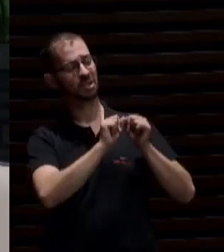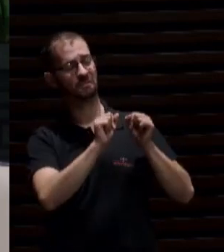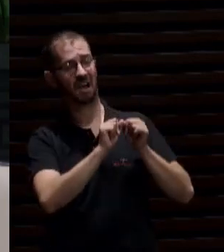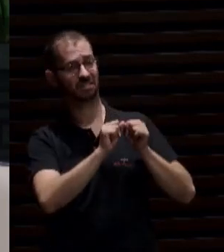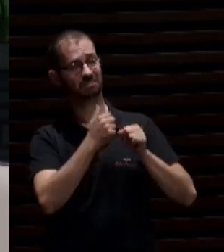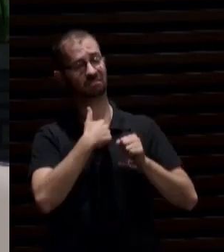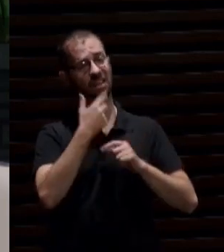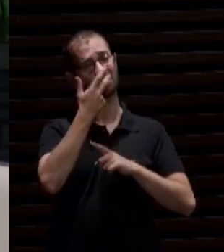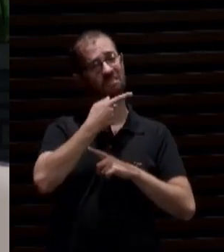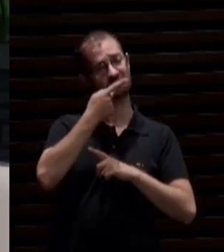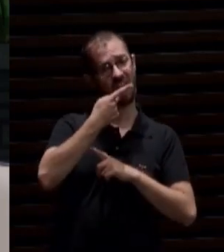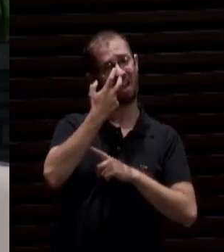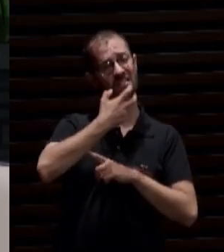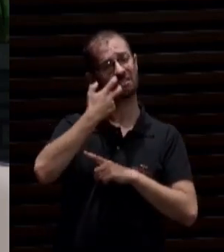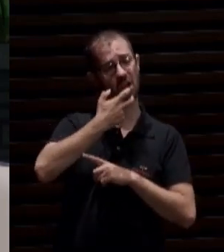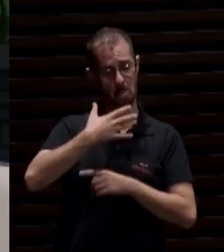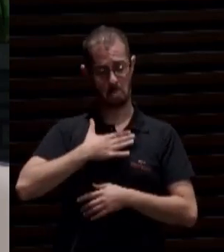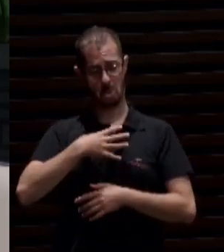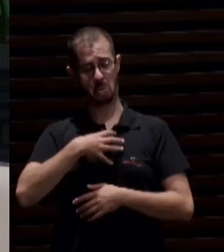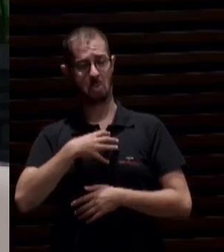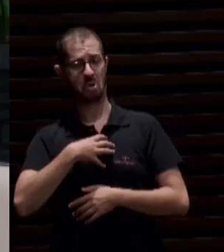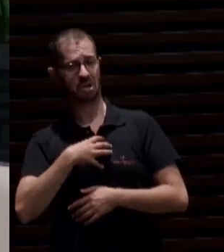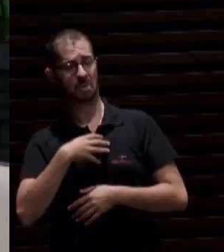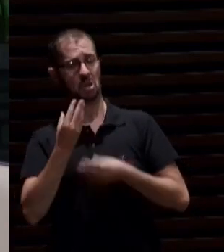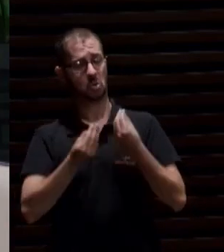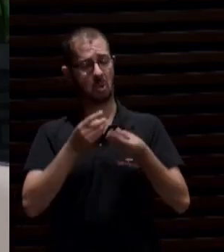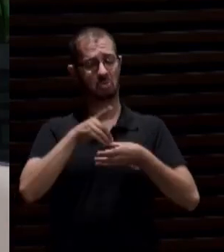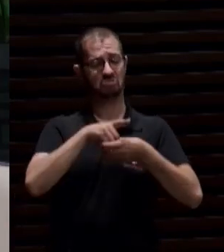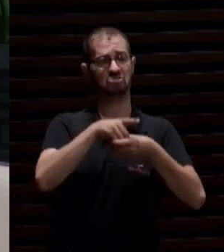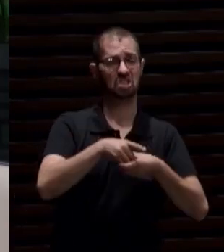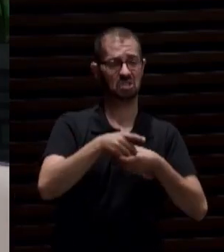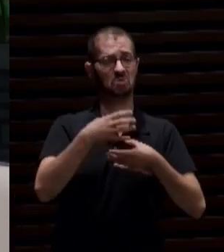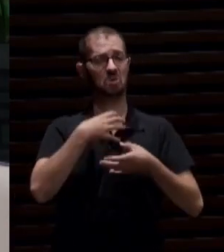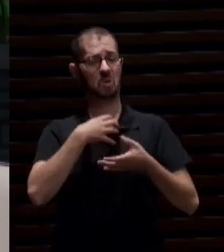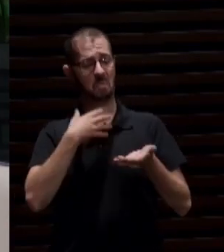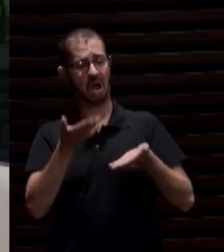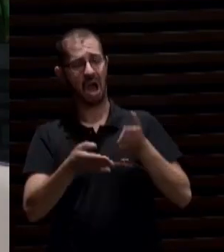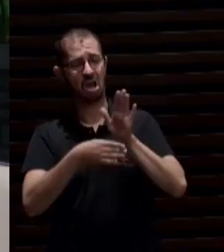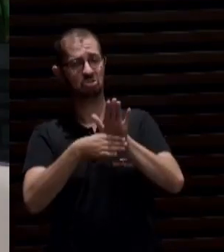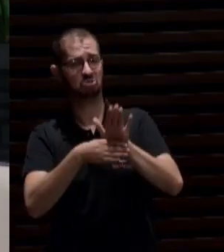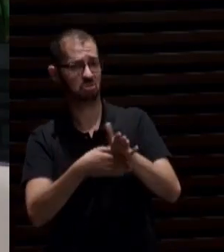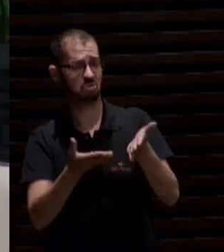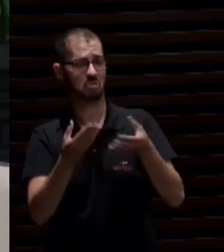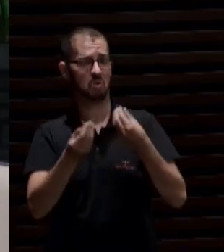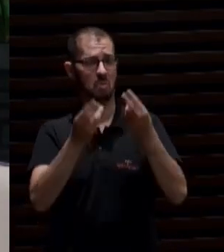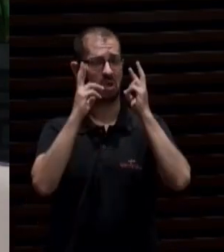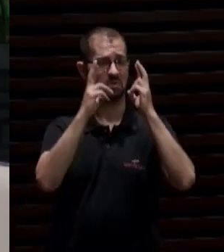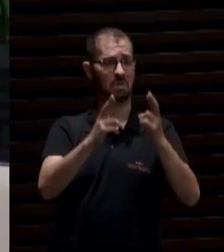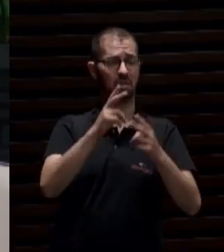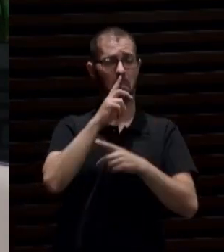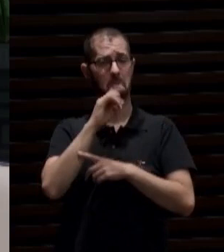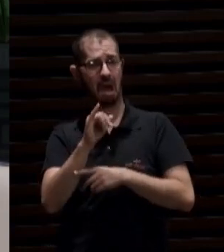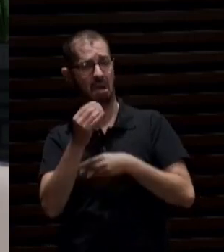falo? É na forma que eu ajo? É no meu comportamento? É o quanto eu oferto? É no quanto eu dizimo? É se eu respeito meus pais? É se eu respeito os meus